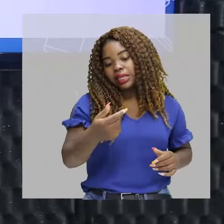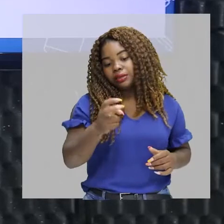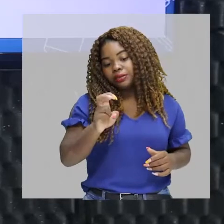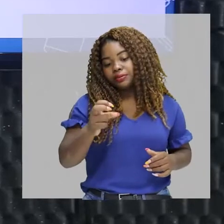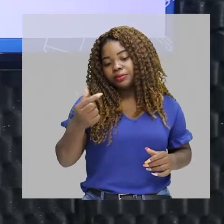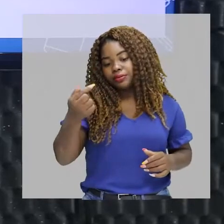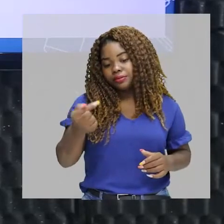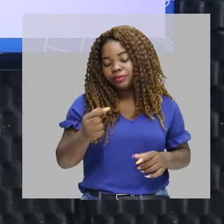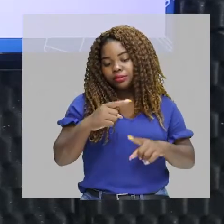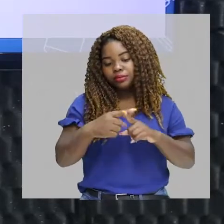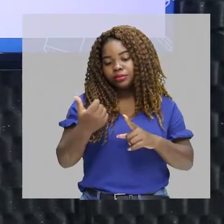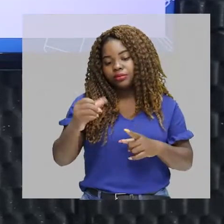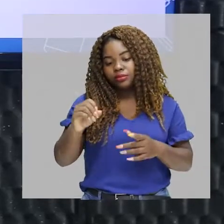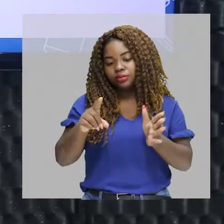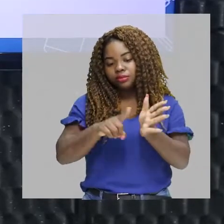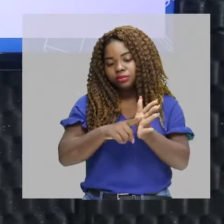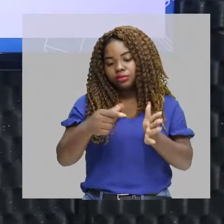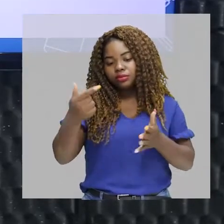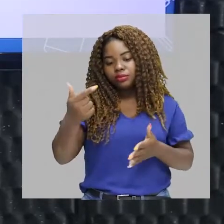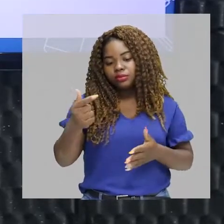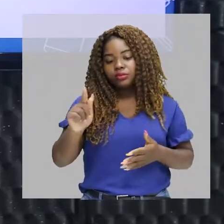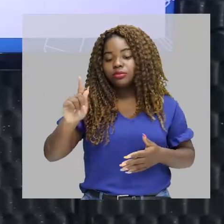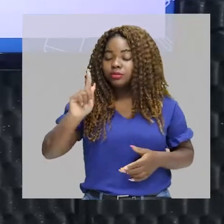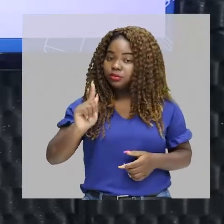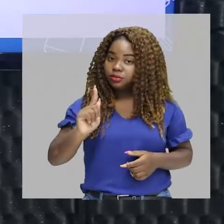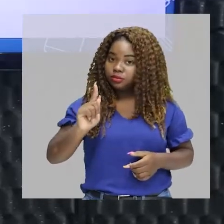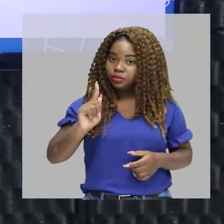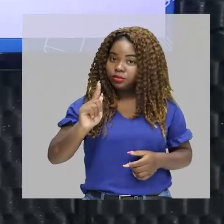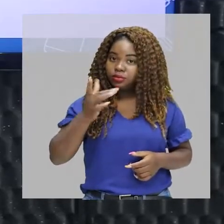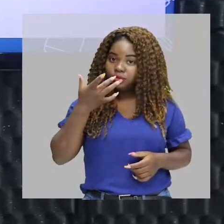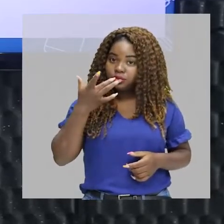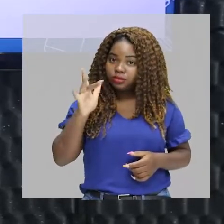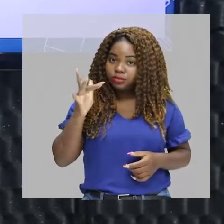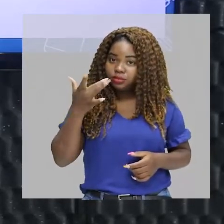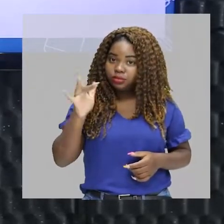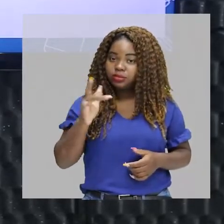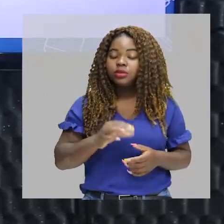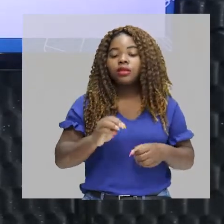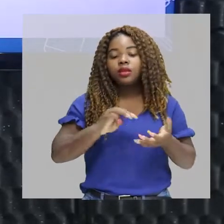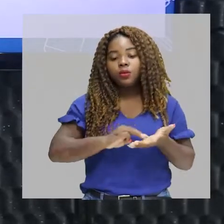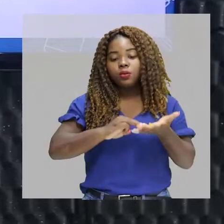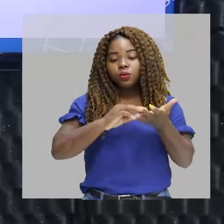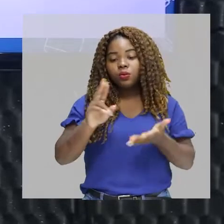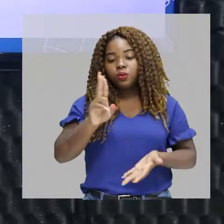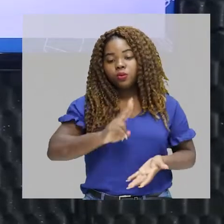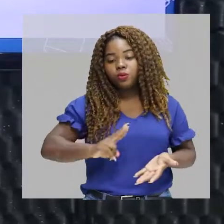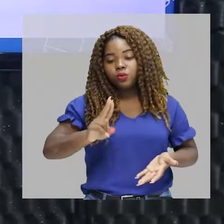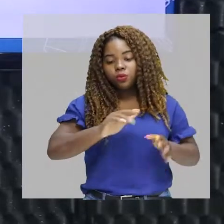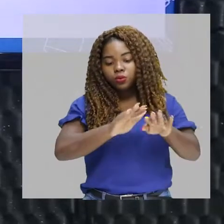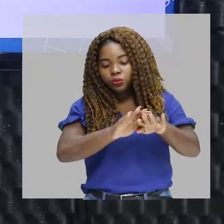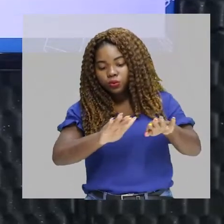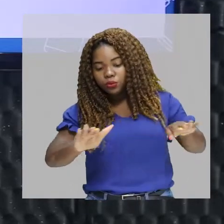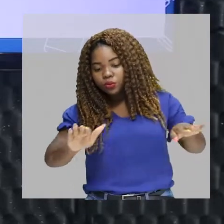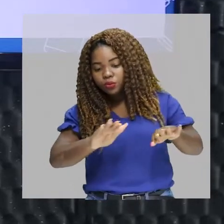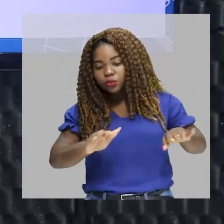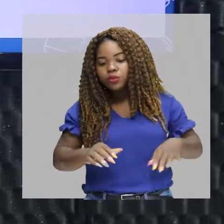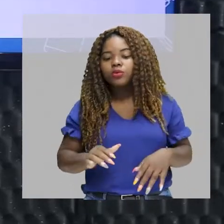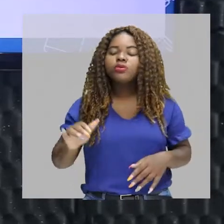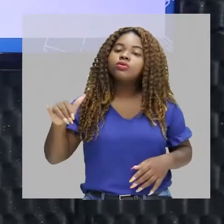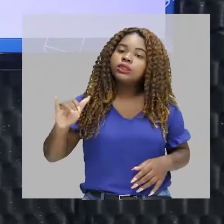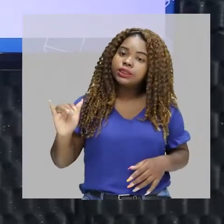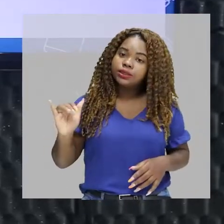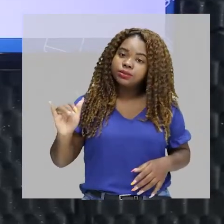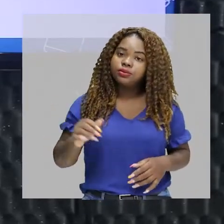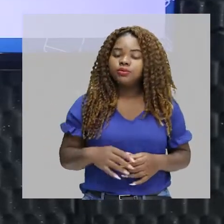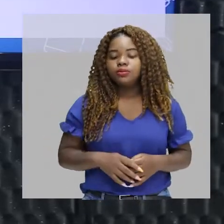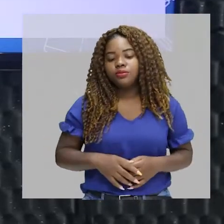6,57 vezes 10 a menos 2 gramas de ouro, que foi a massa utilizada para cobrir a peça, isso vai gerar